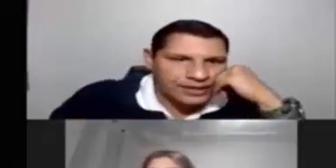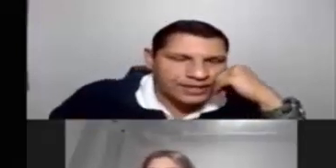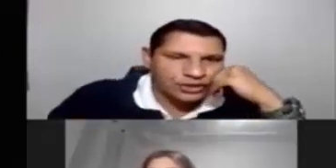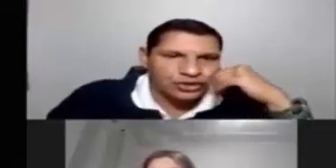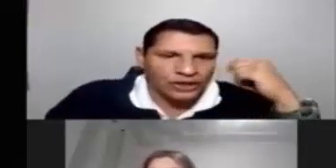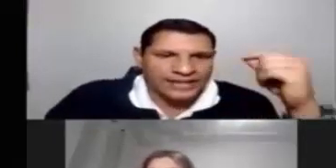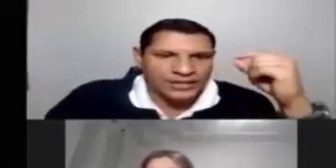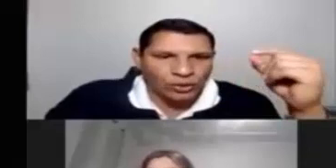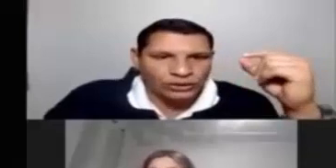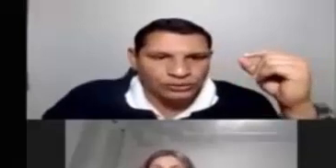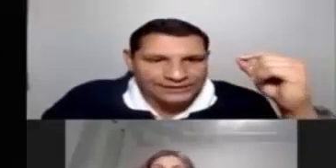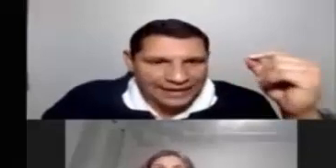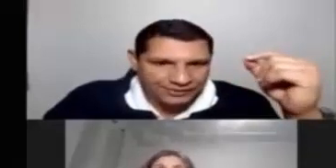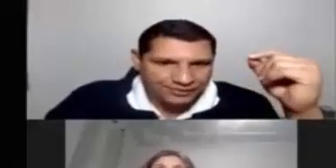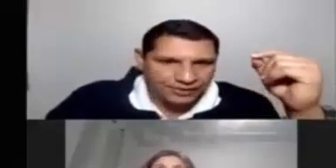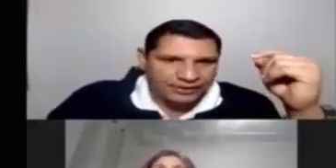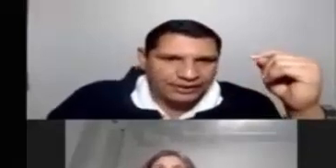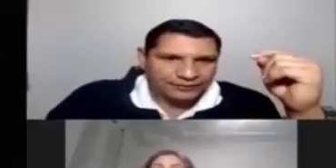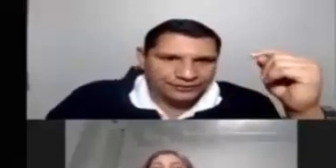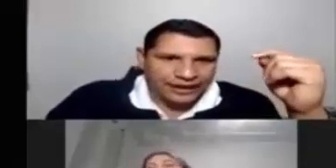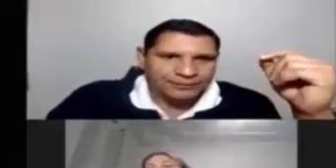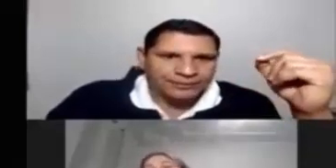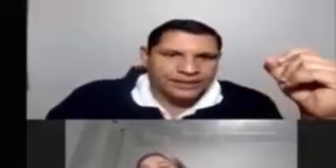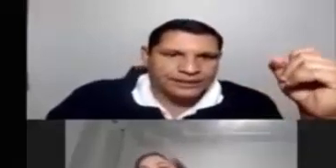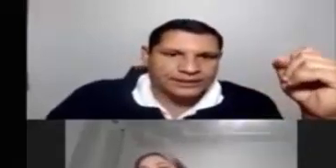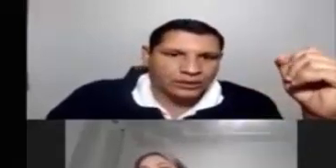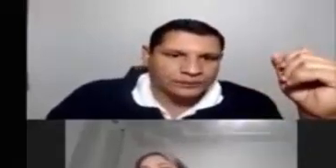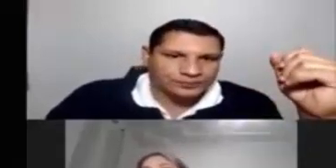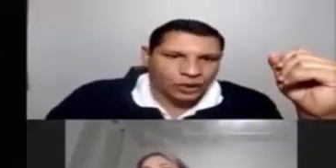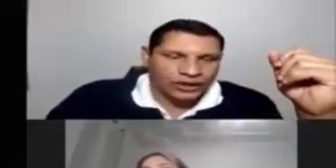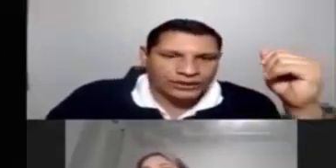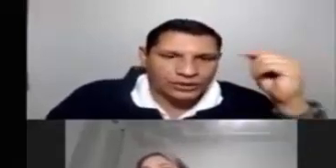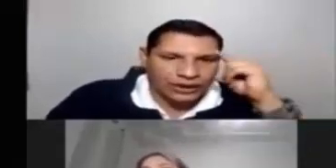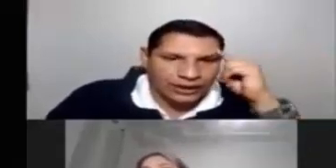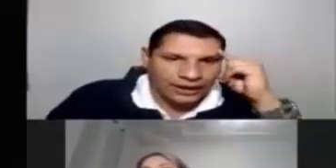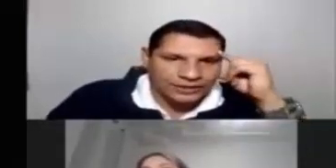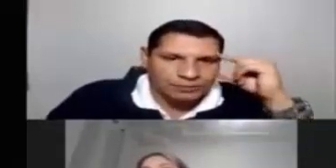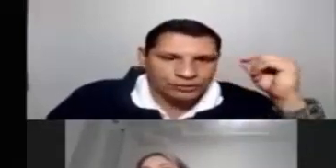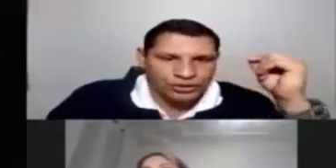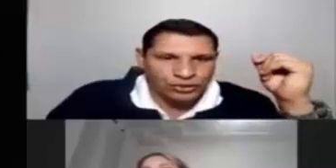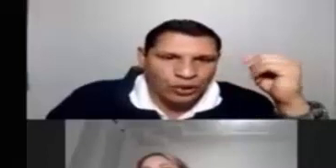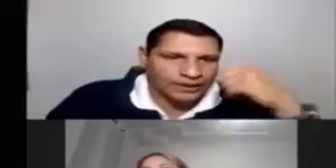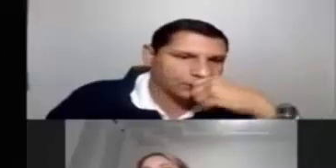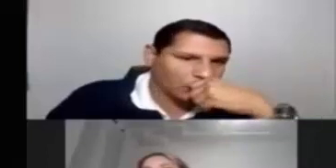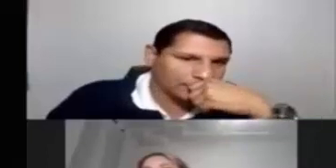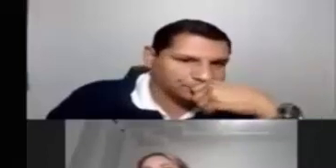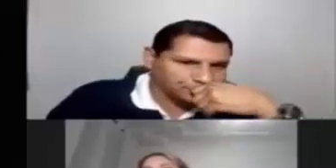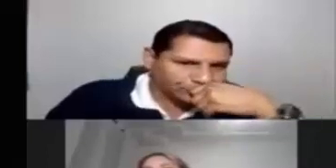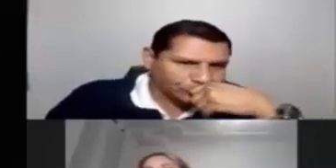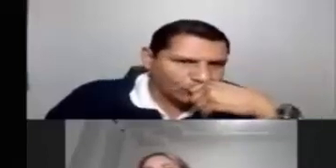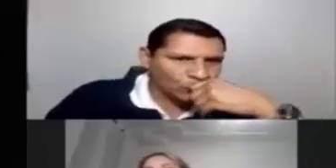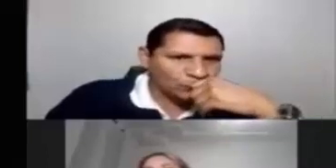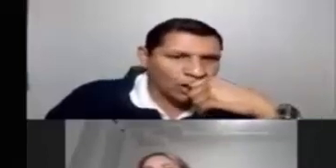de Jó 7, 8 e 10. Tá? Então, olha aqui as expressões que coloca aqui, ó.